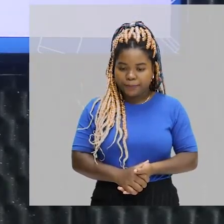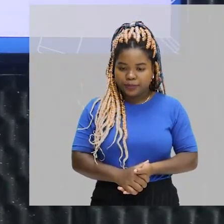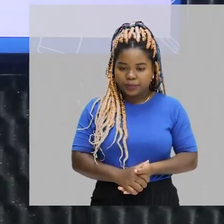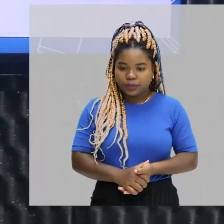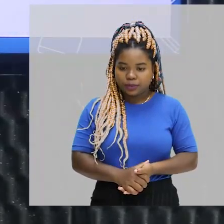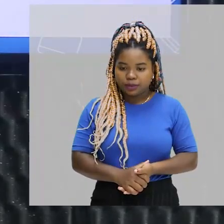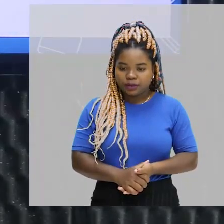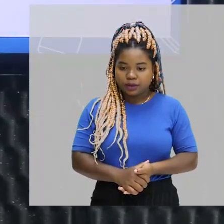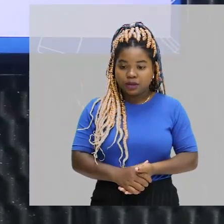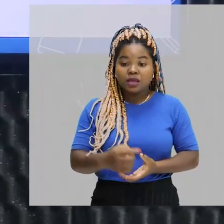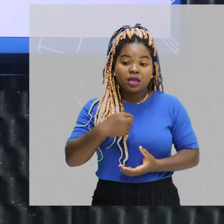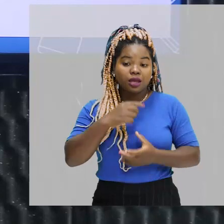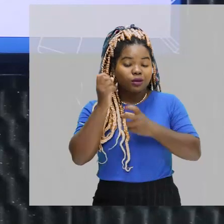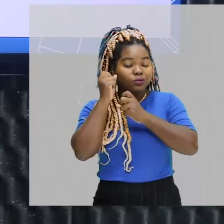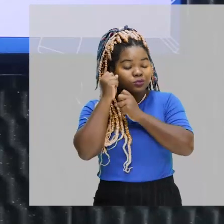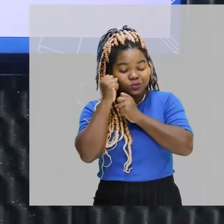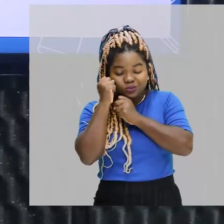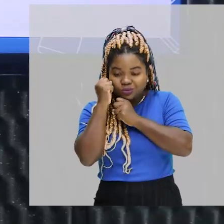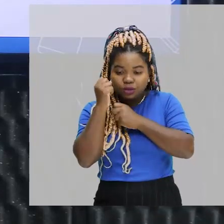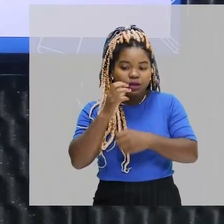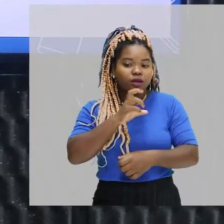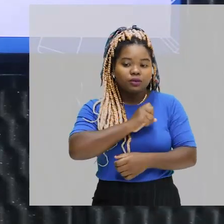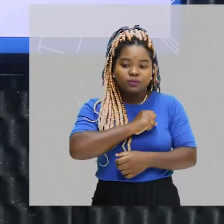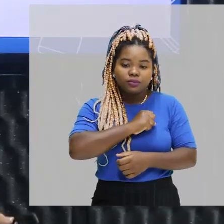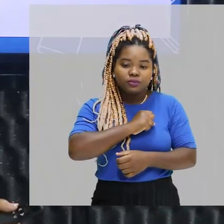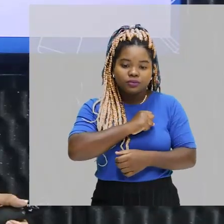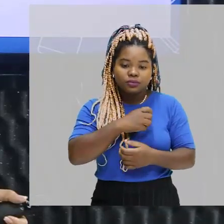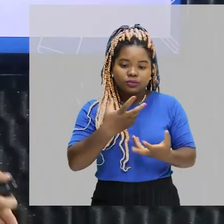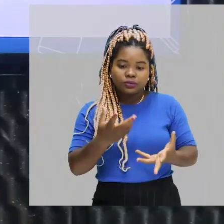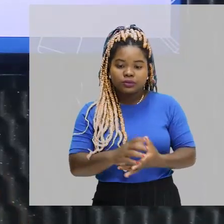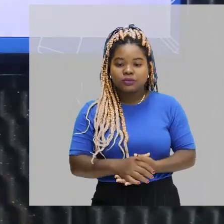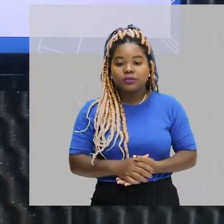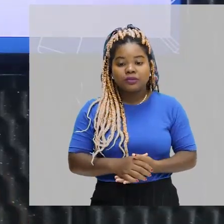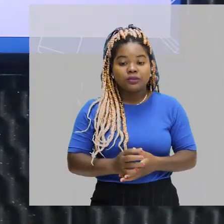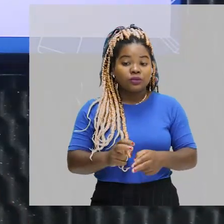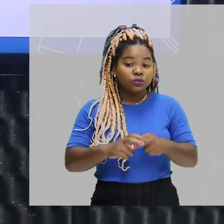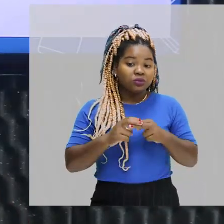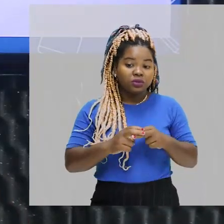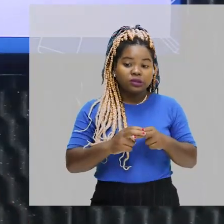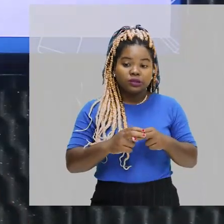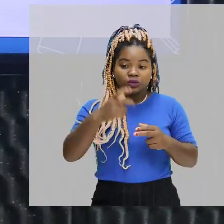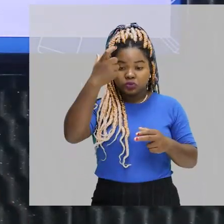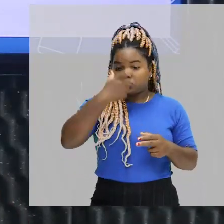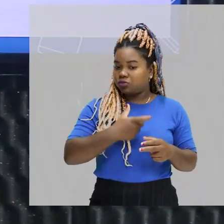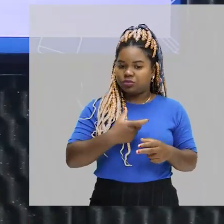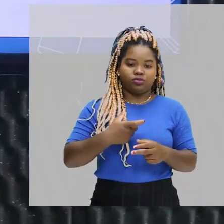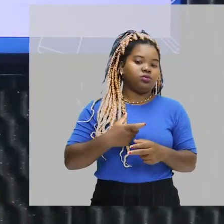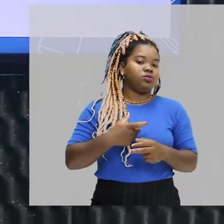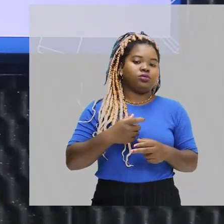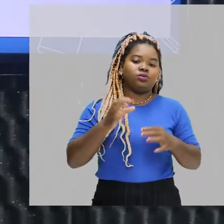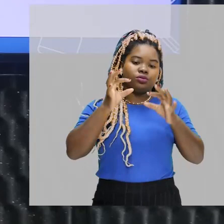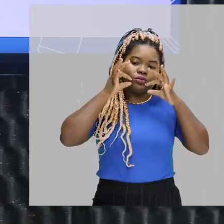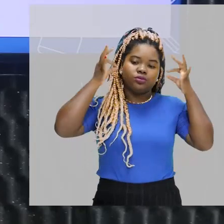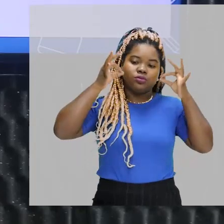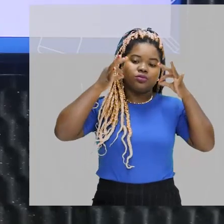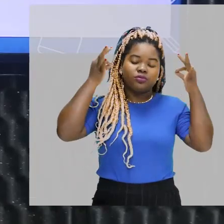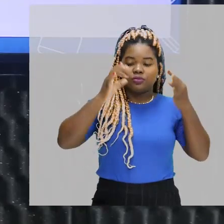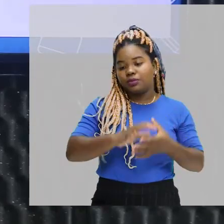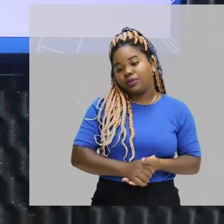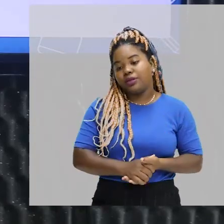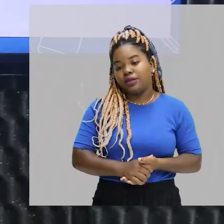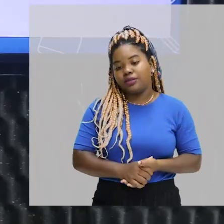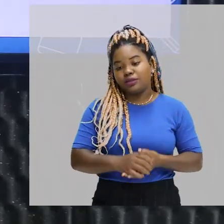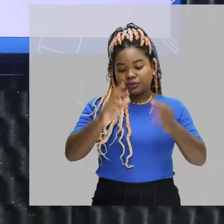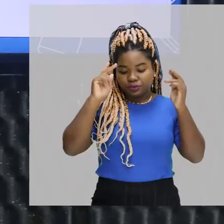Eu durmo muito. Contudo, eu não sou uma gata, eu sou uma humana.